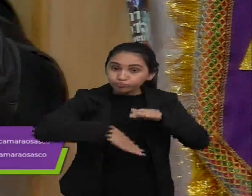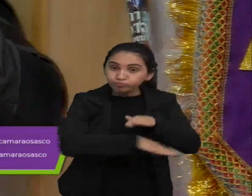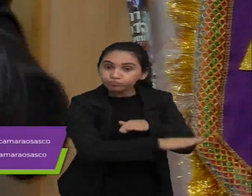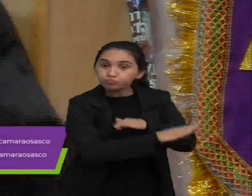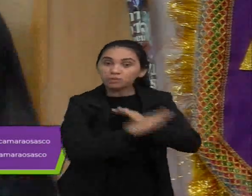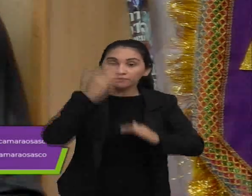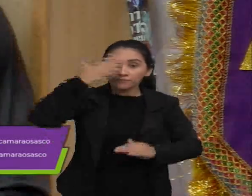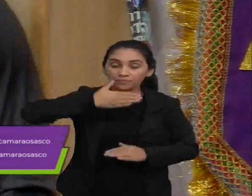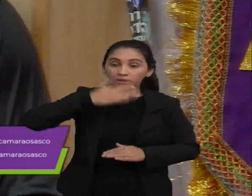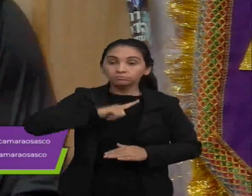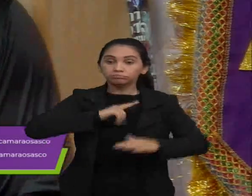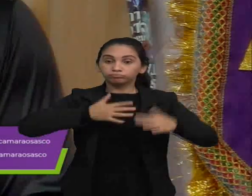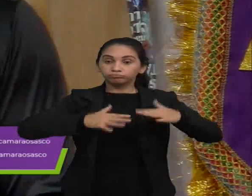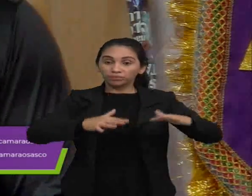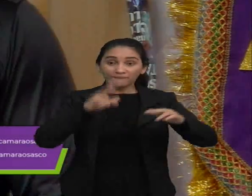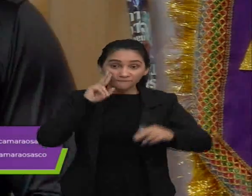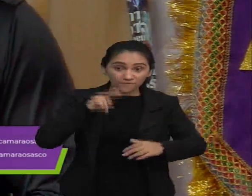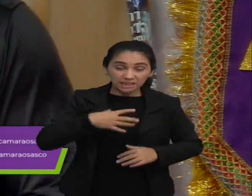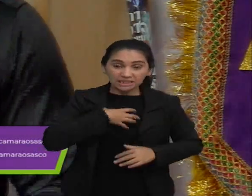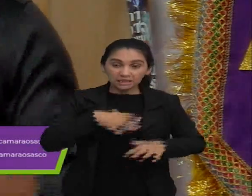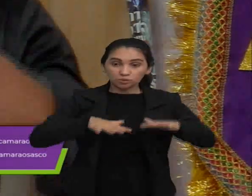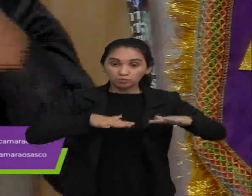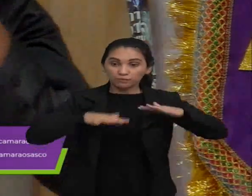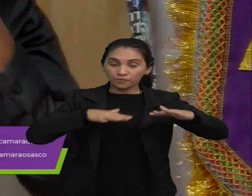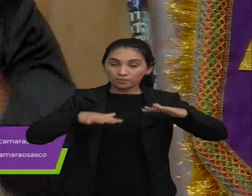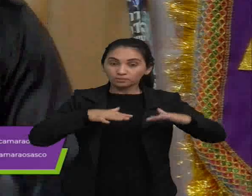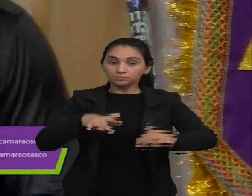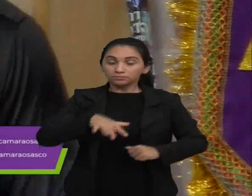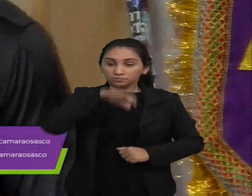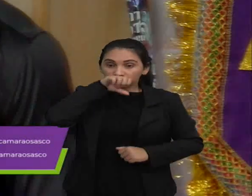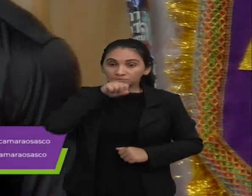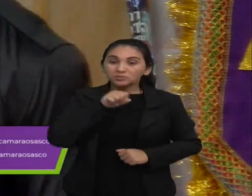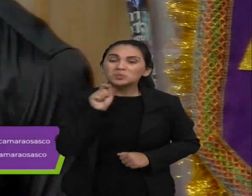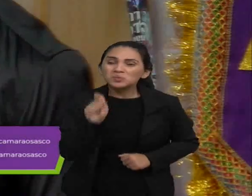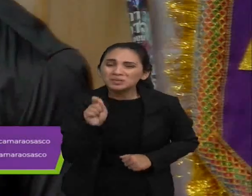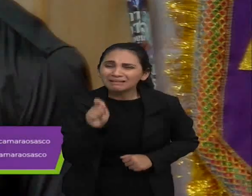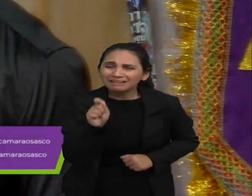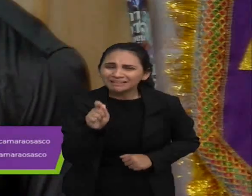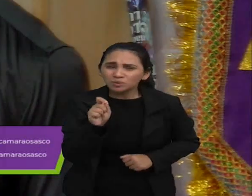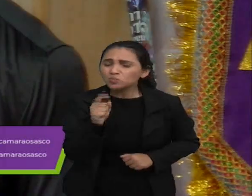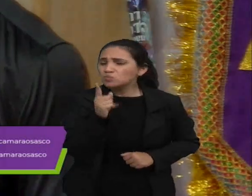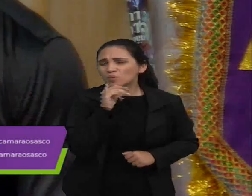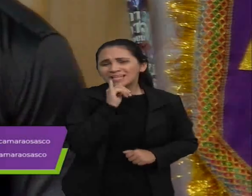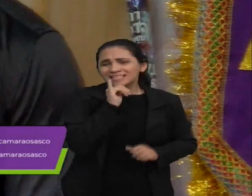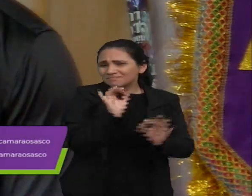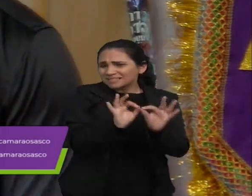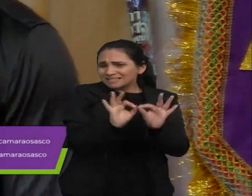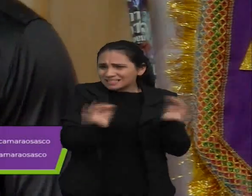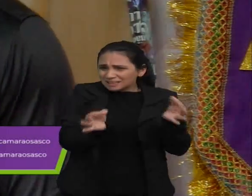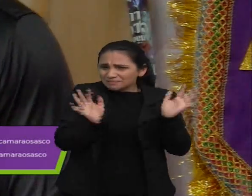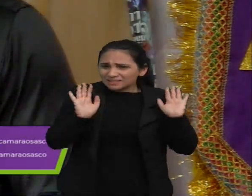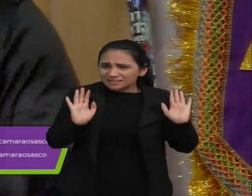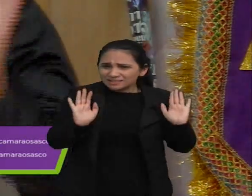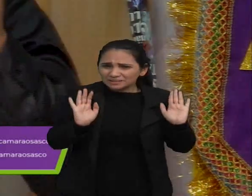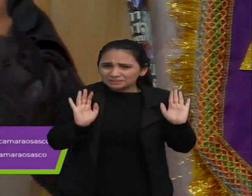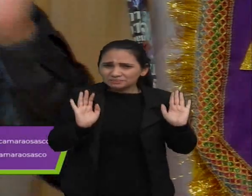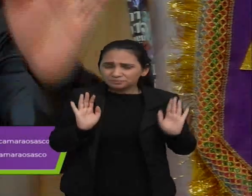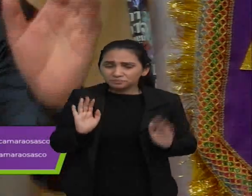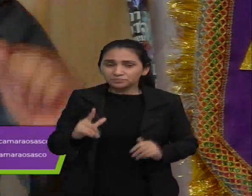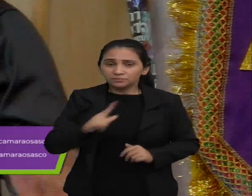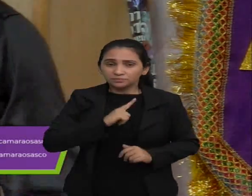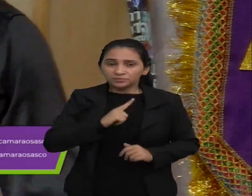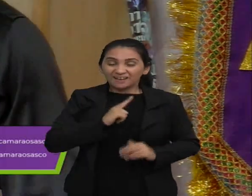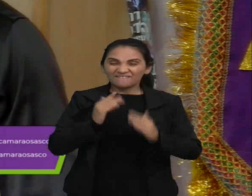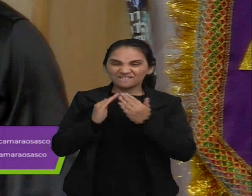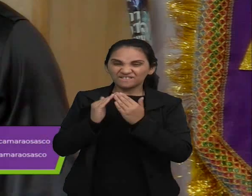vê e sente ela vê com os olhos e sente com o nariz um exemplo muito básico a gente tinha